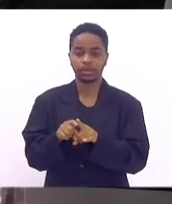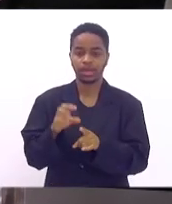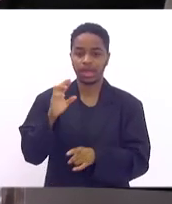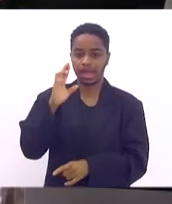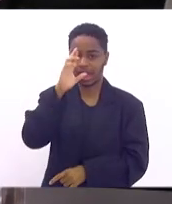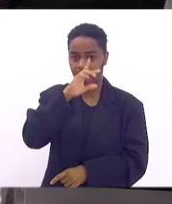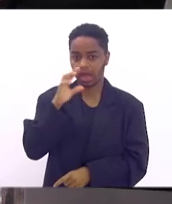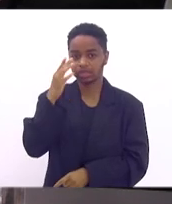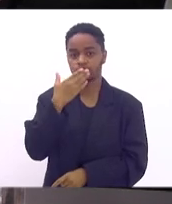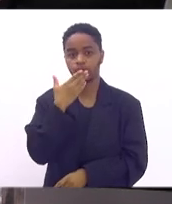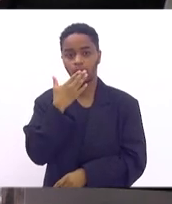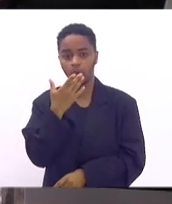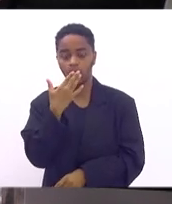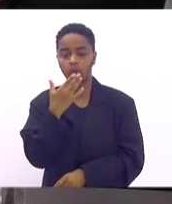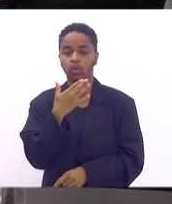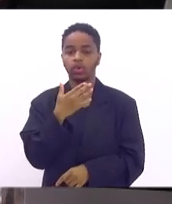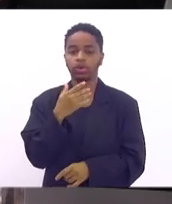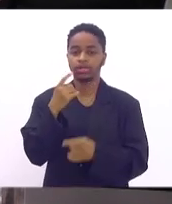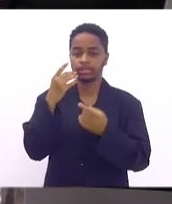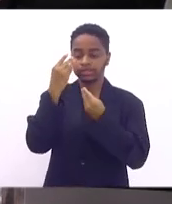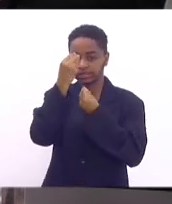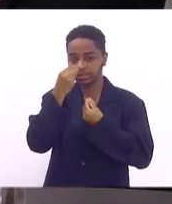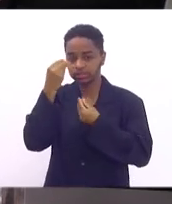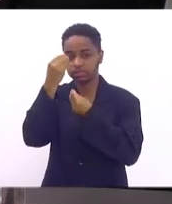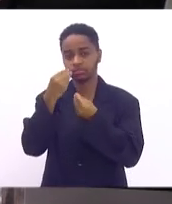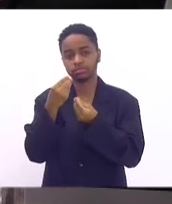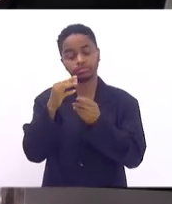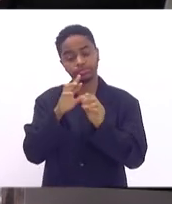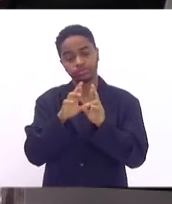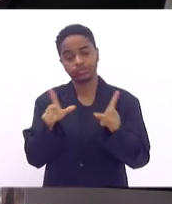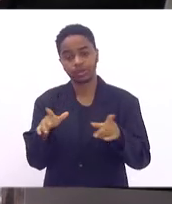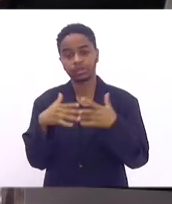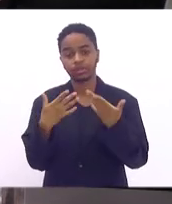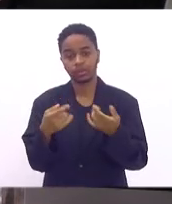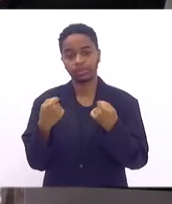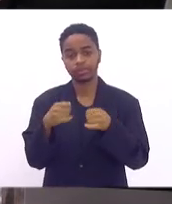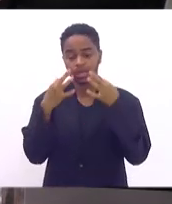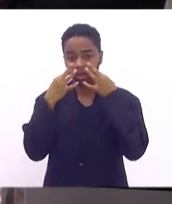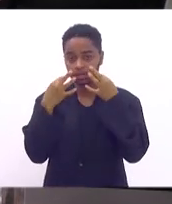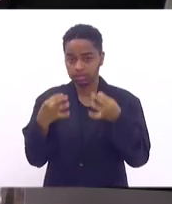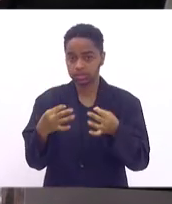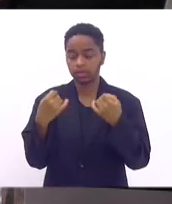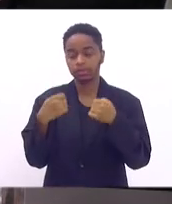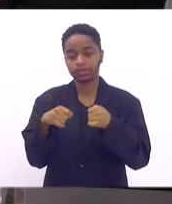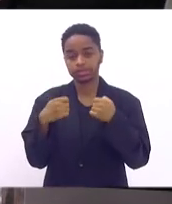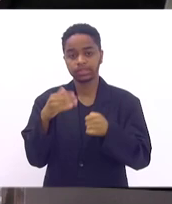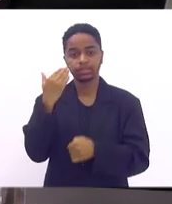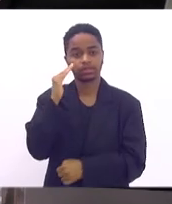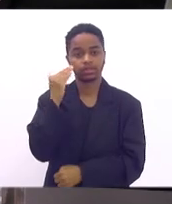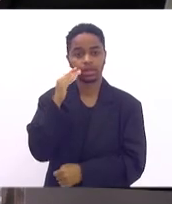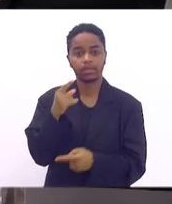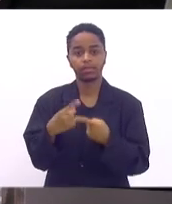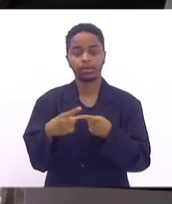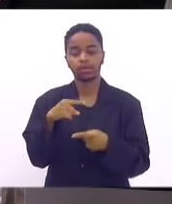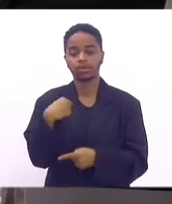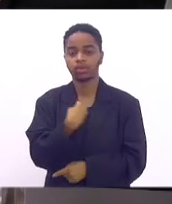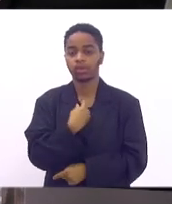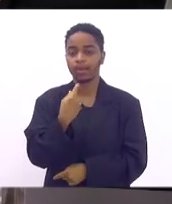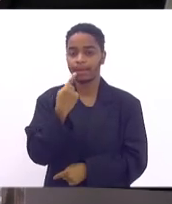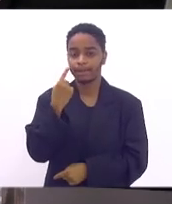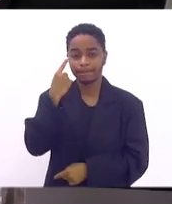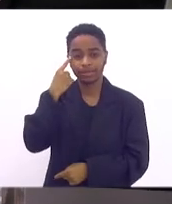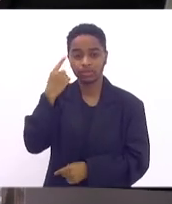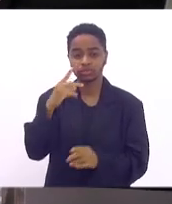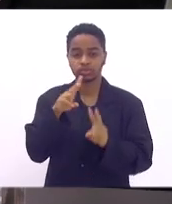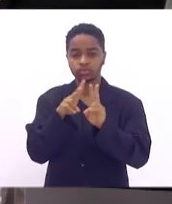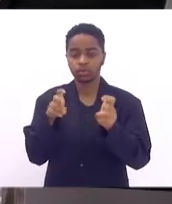cor, sexualidade. Então, isso é uma coisa que precisa ser vista, precisa ser considerada quando a gente pensa nesse atendimento e nessa